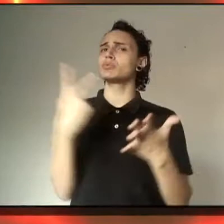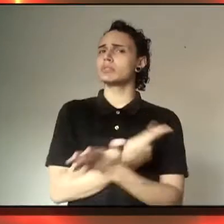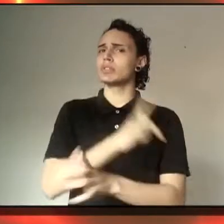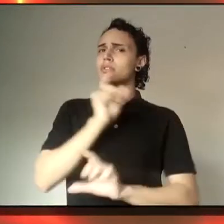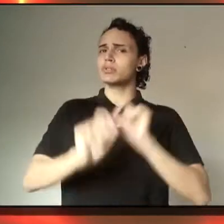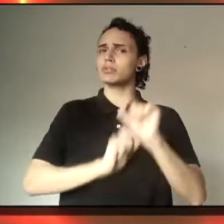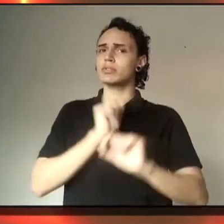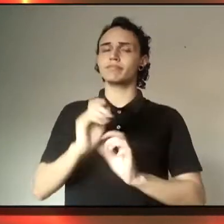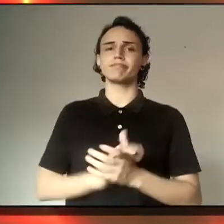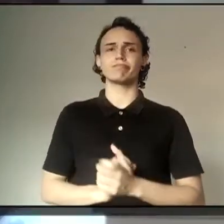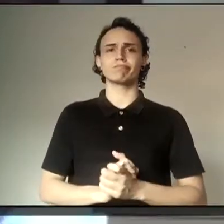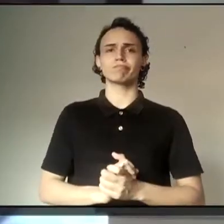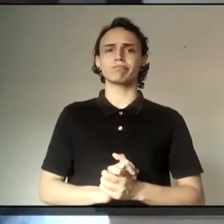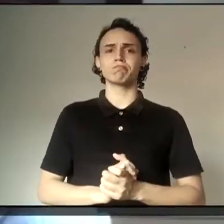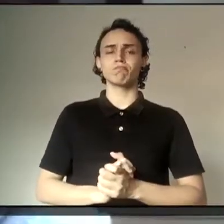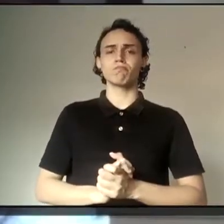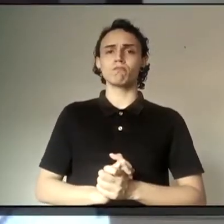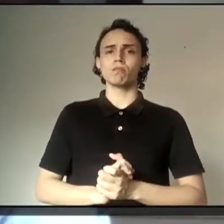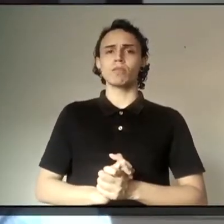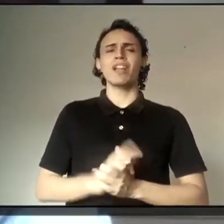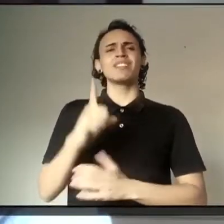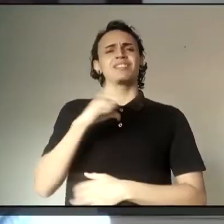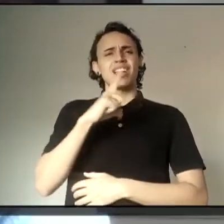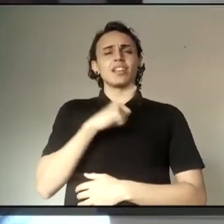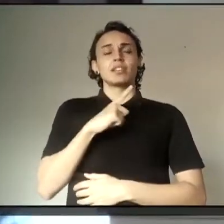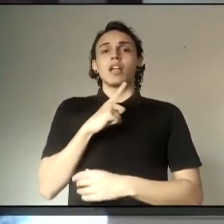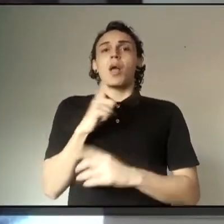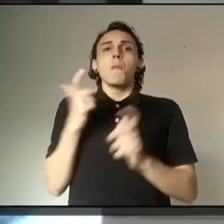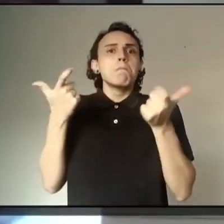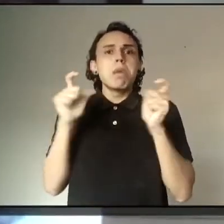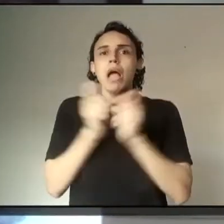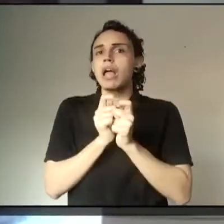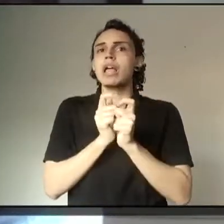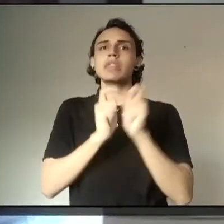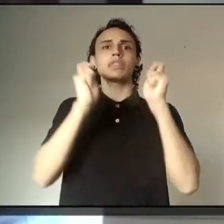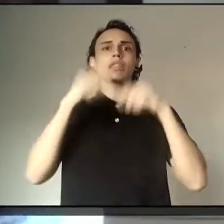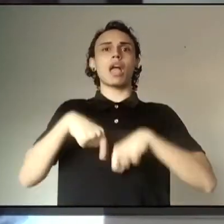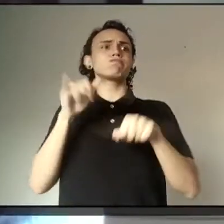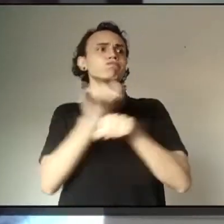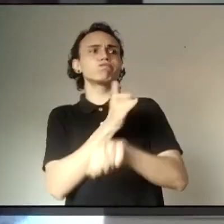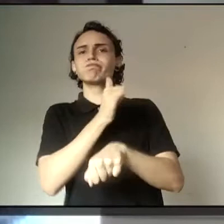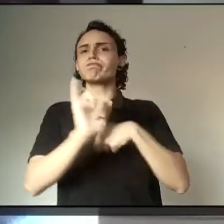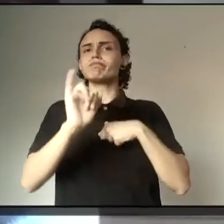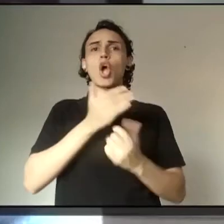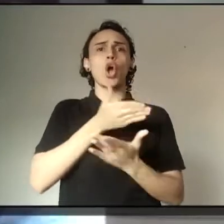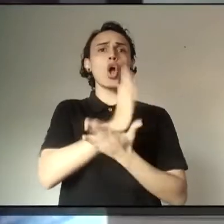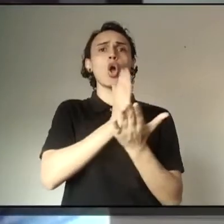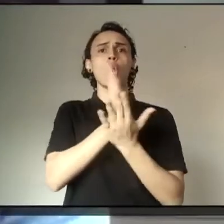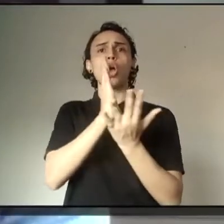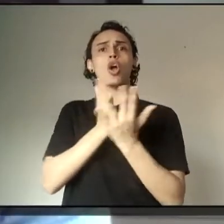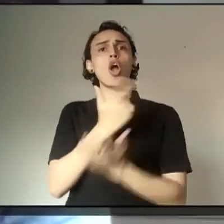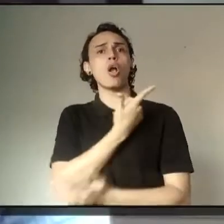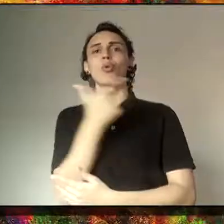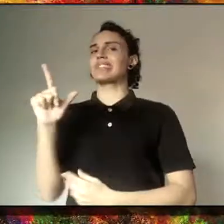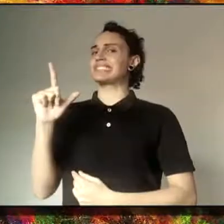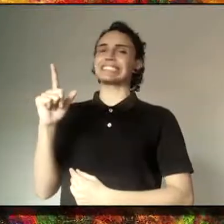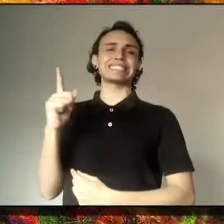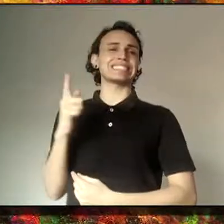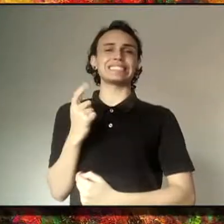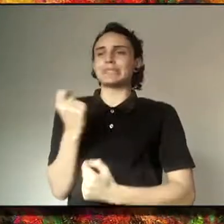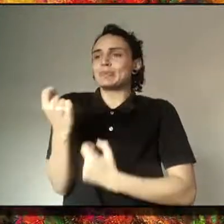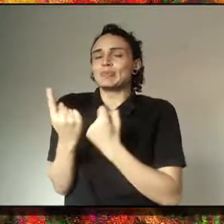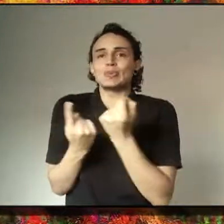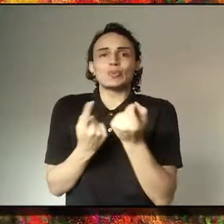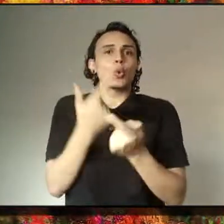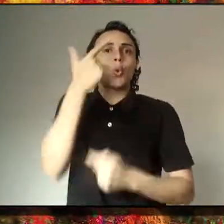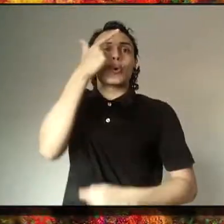elas causadas. E a consequência disso é que você tem uma quantidade muito pequena